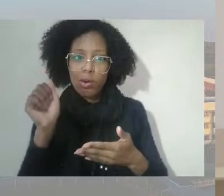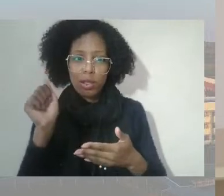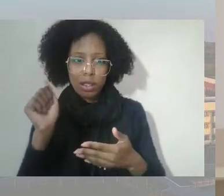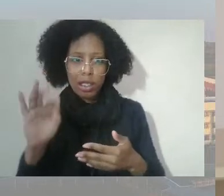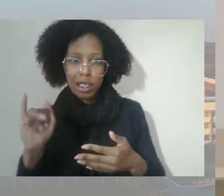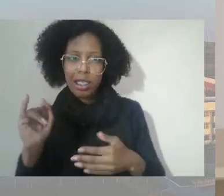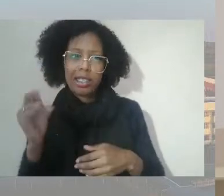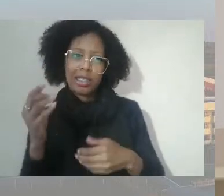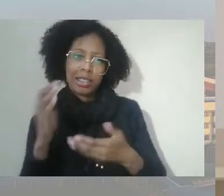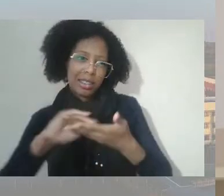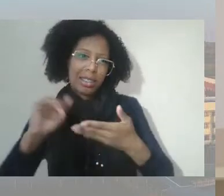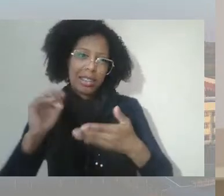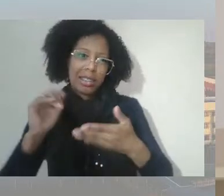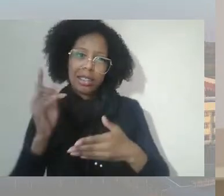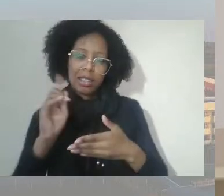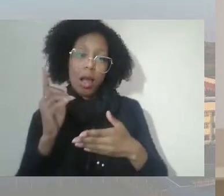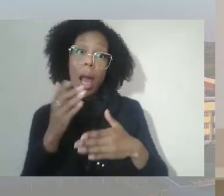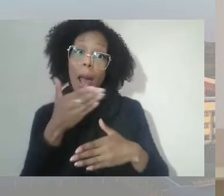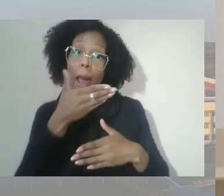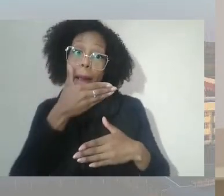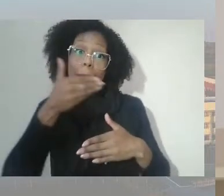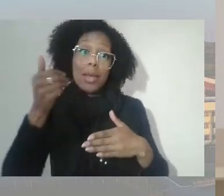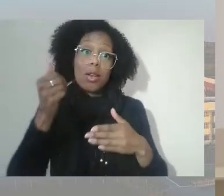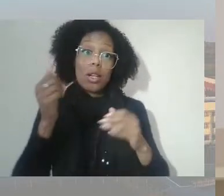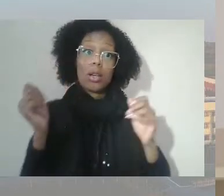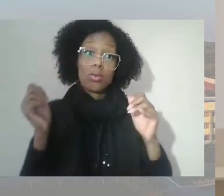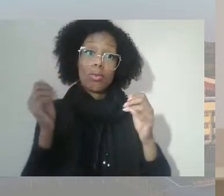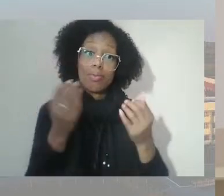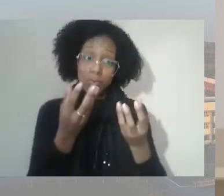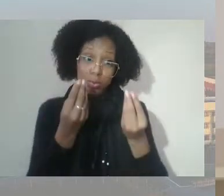melhor. Tá?